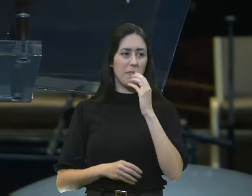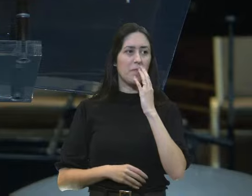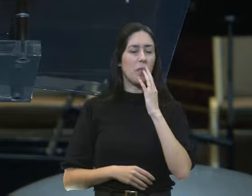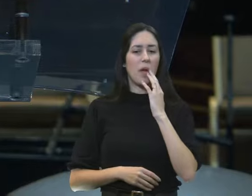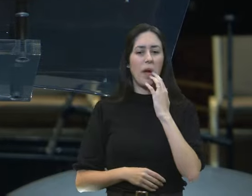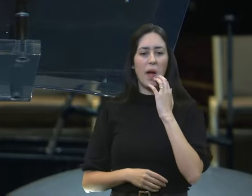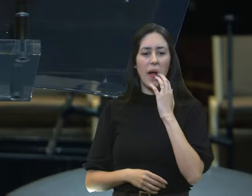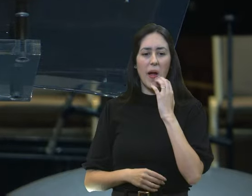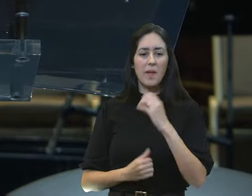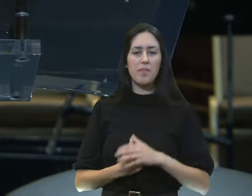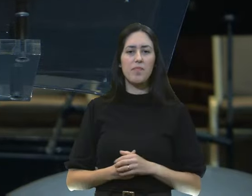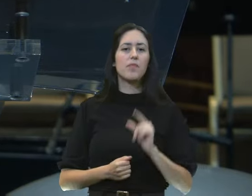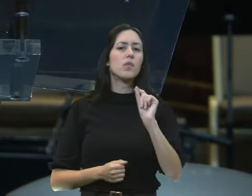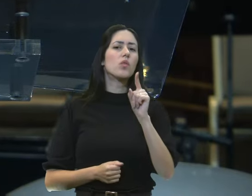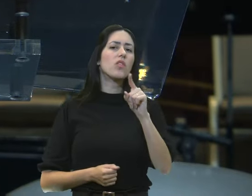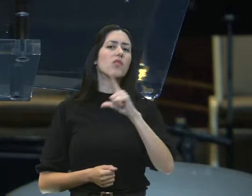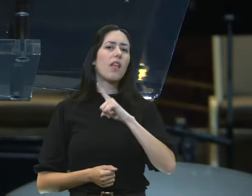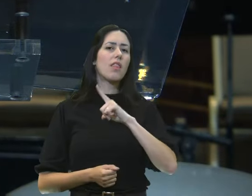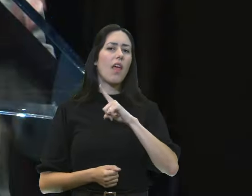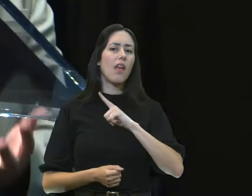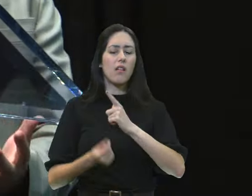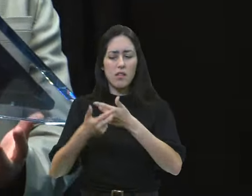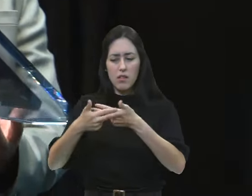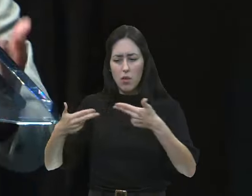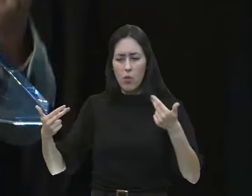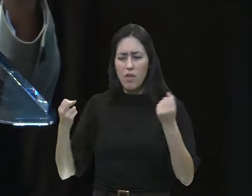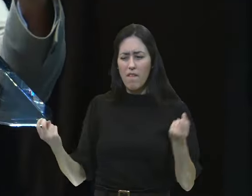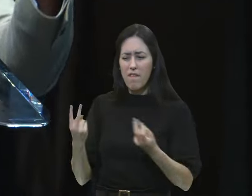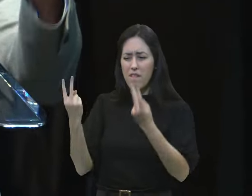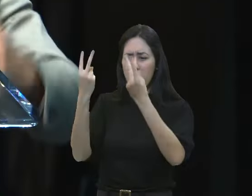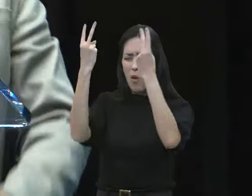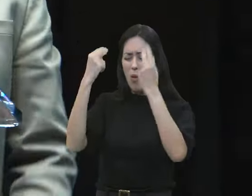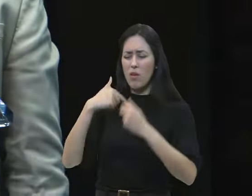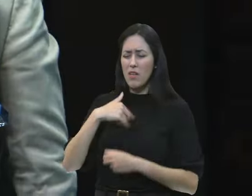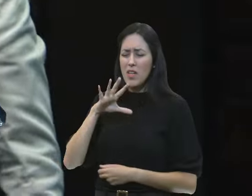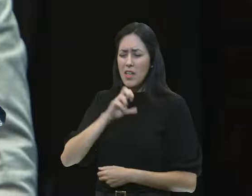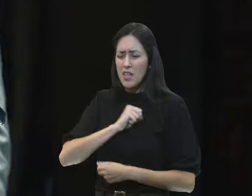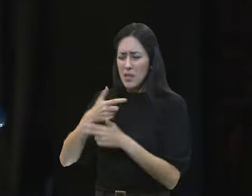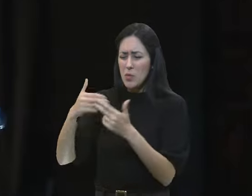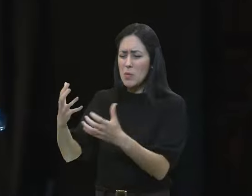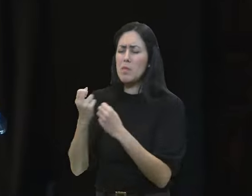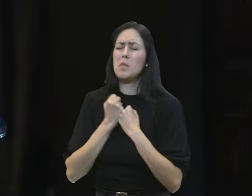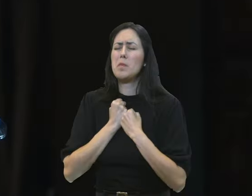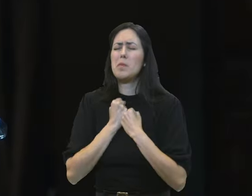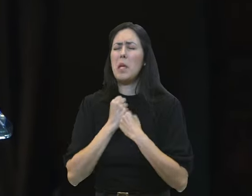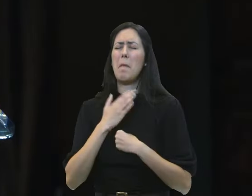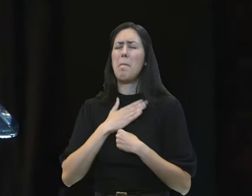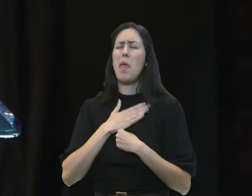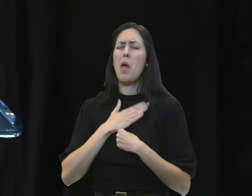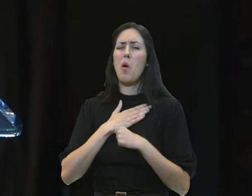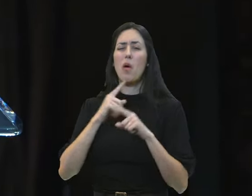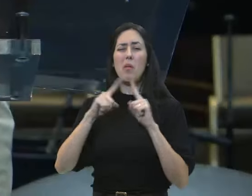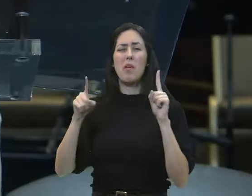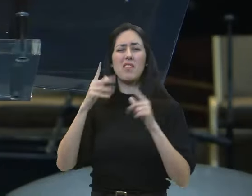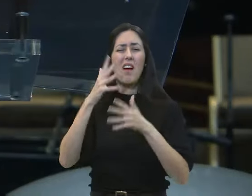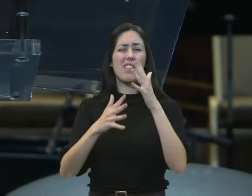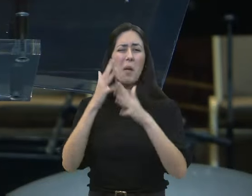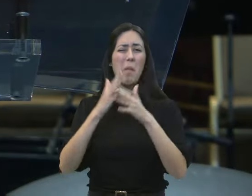O que você tem e que representa muito, mas que às vezes te impede de encontrar Jesus? O